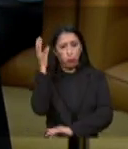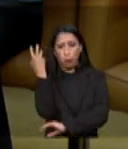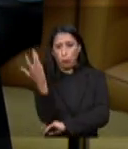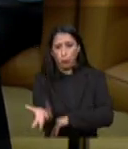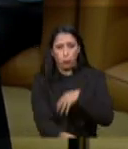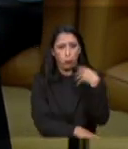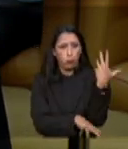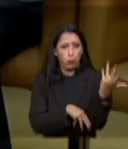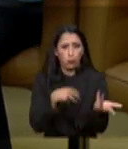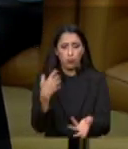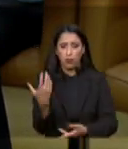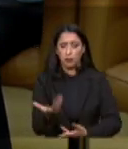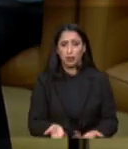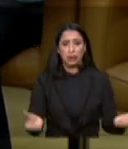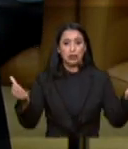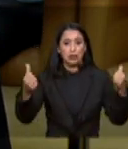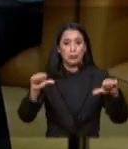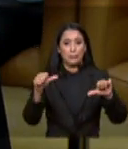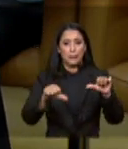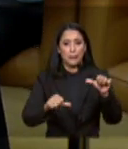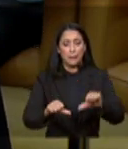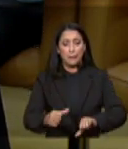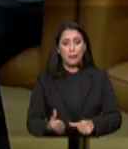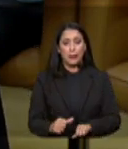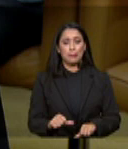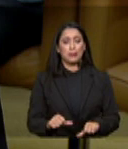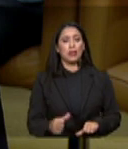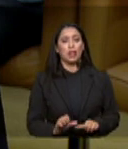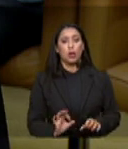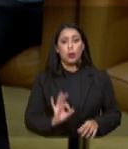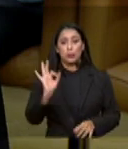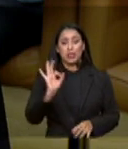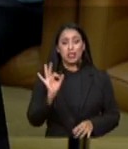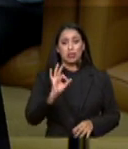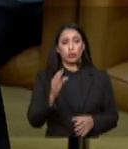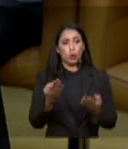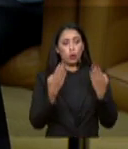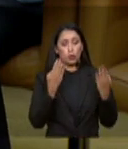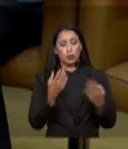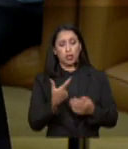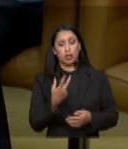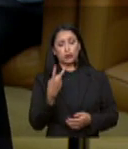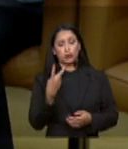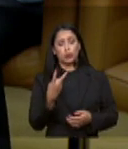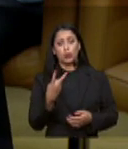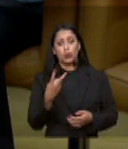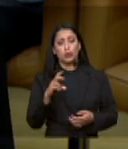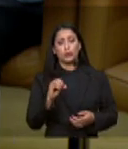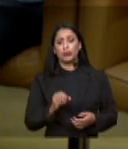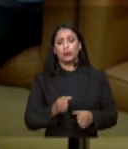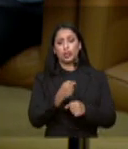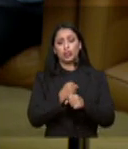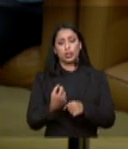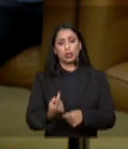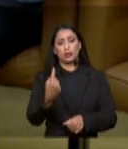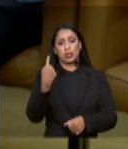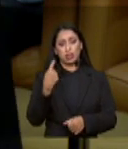a percentuais de degradação de duas décadas atrás, como os advogados que me precederam